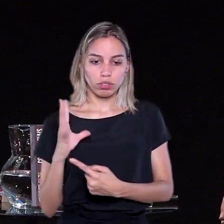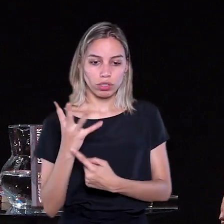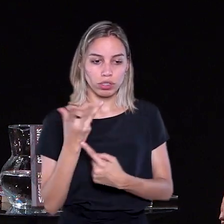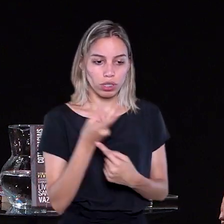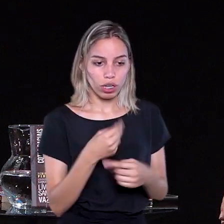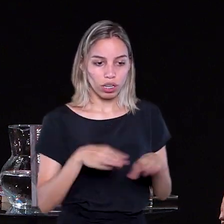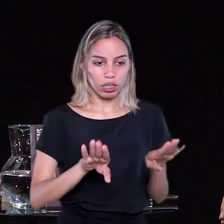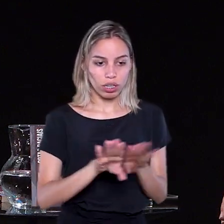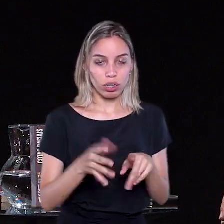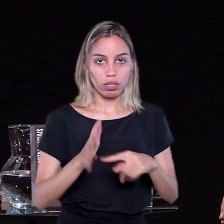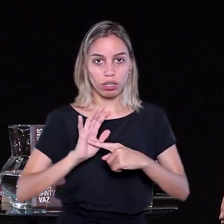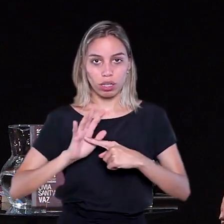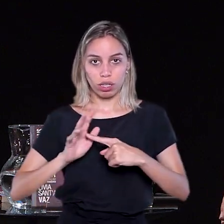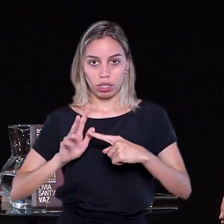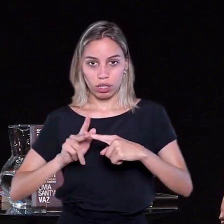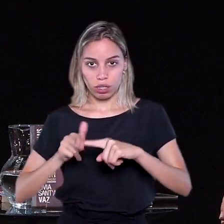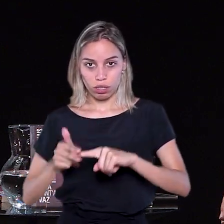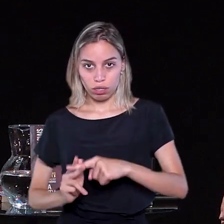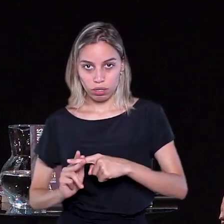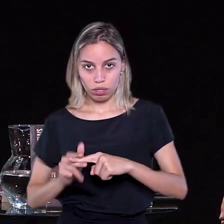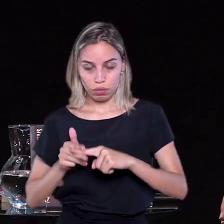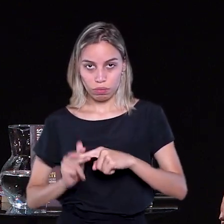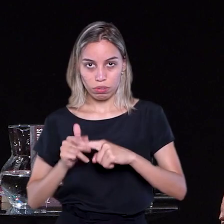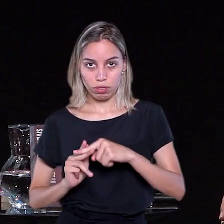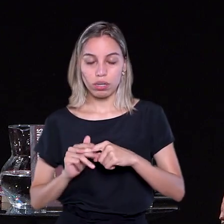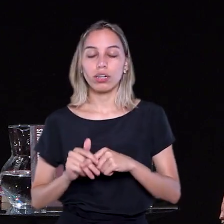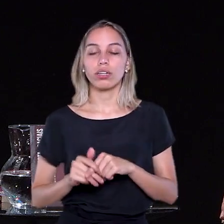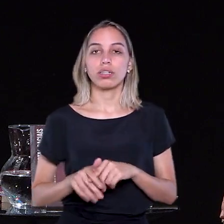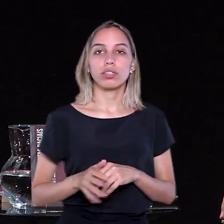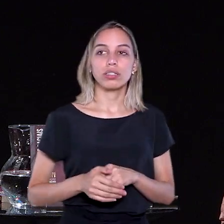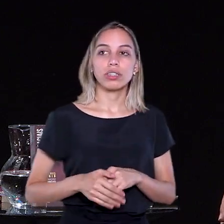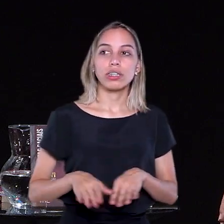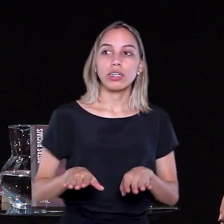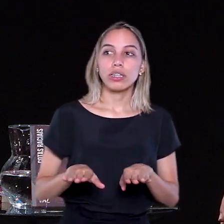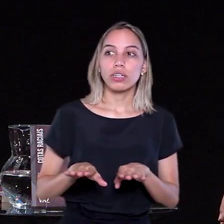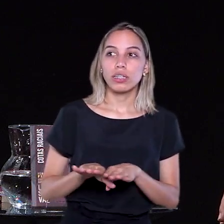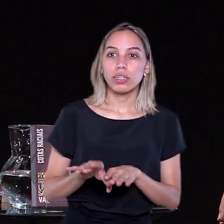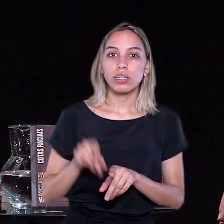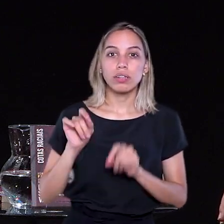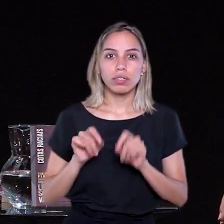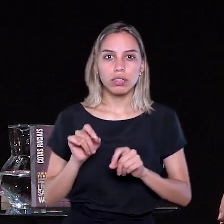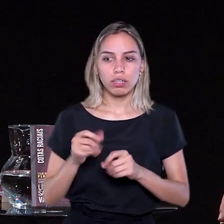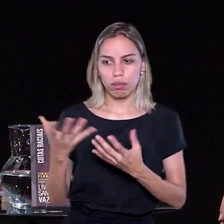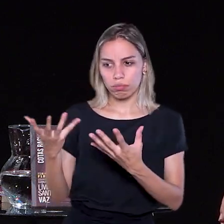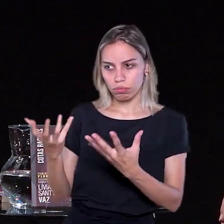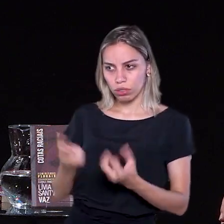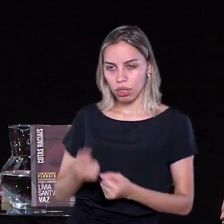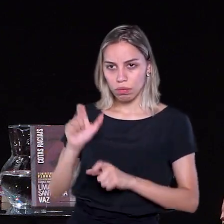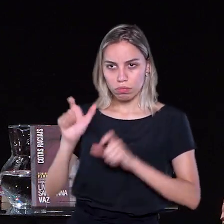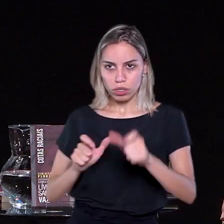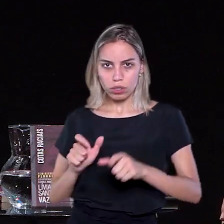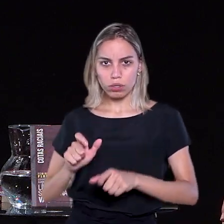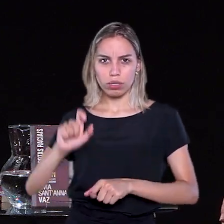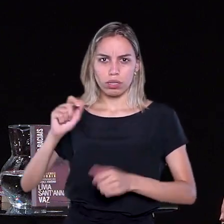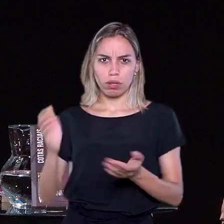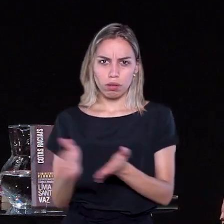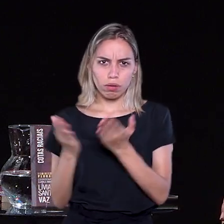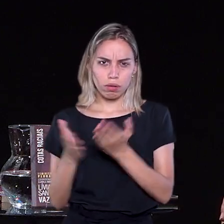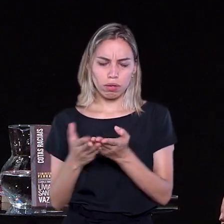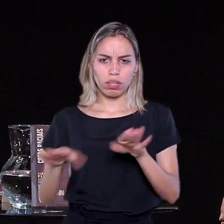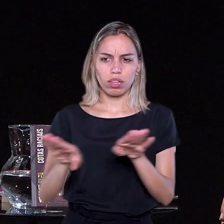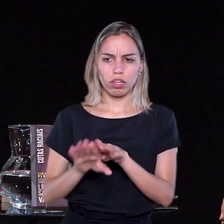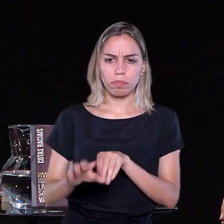né, para acolher também, numa perspectiva social, pessoas pobres, filhos